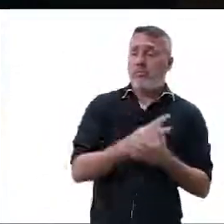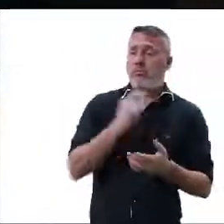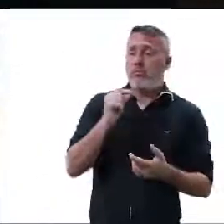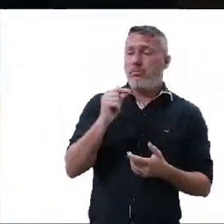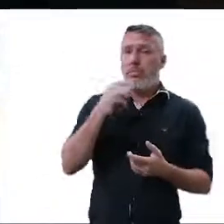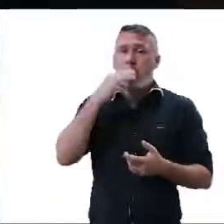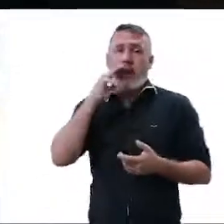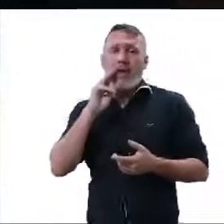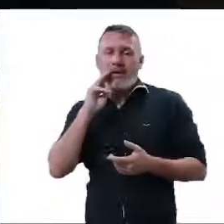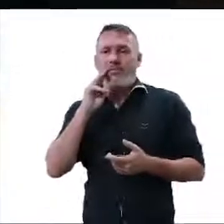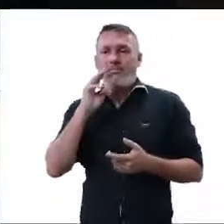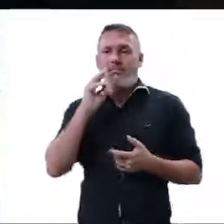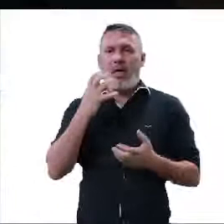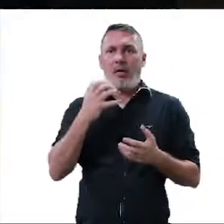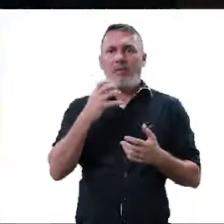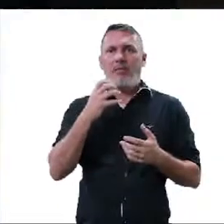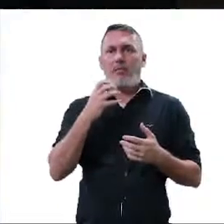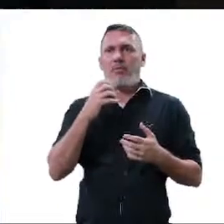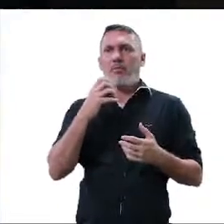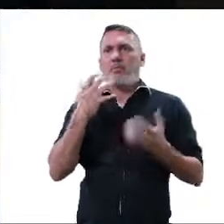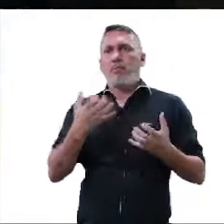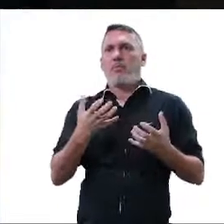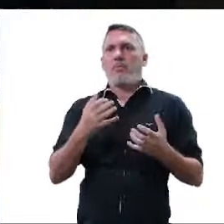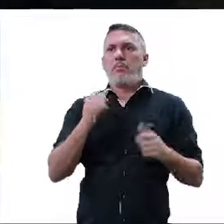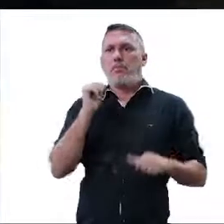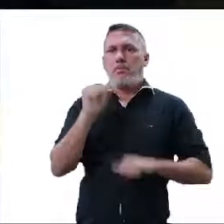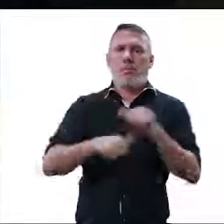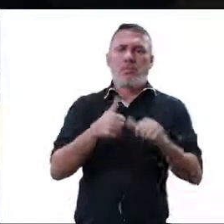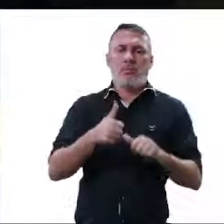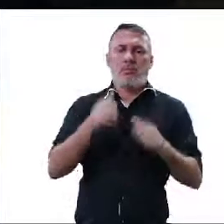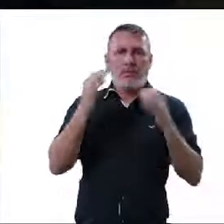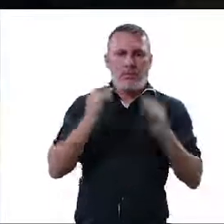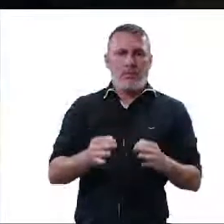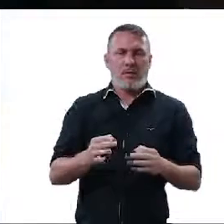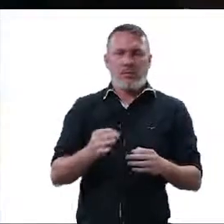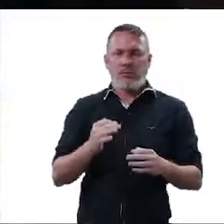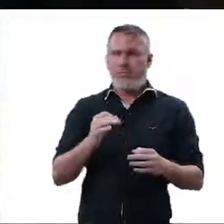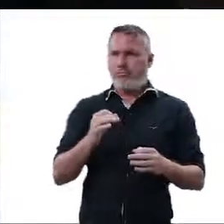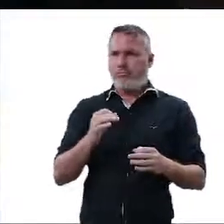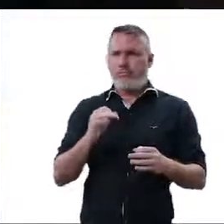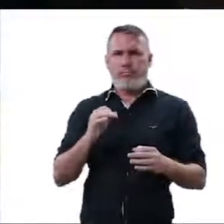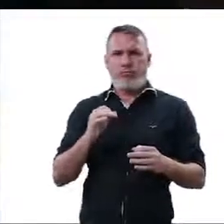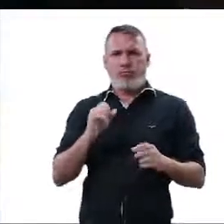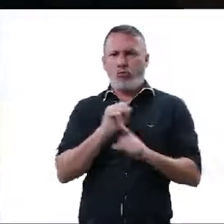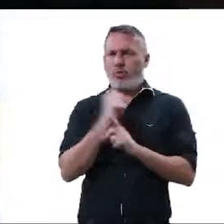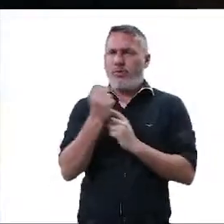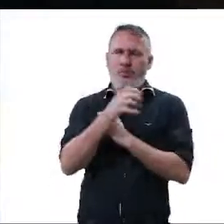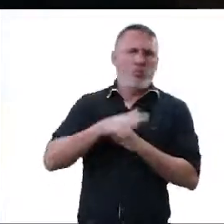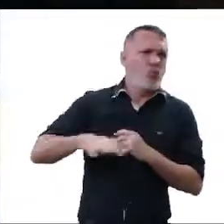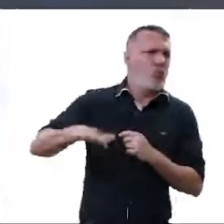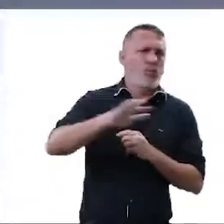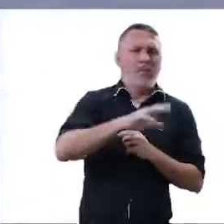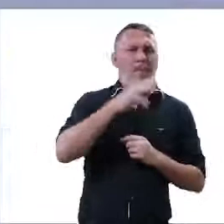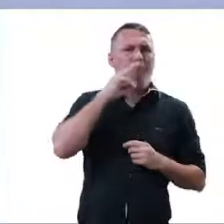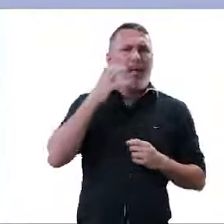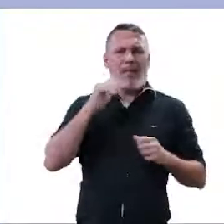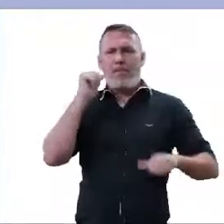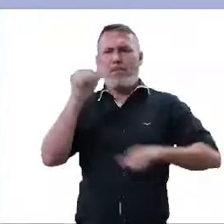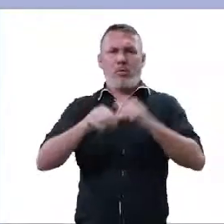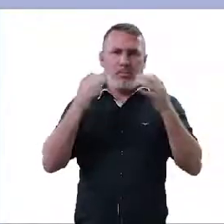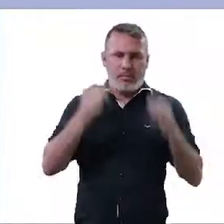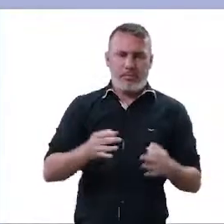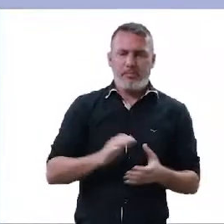pretende transformar de forma revolucionária a sociedade. Mas vamos lá. Da crença